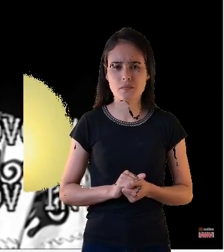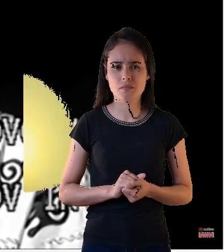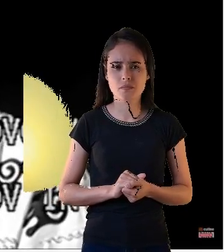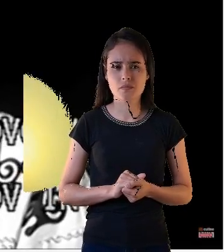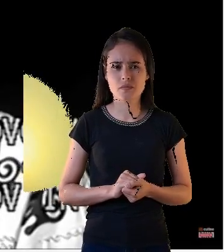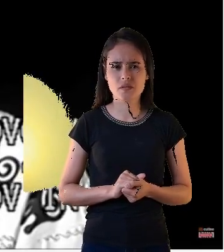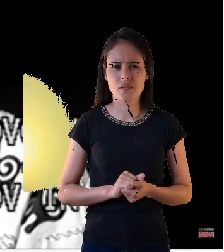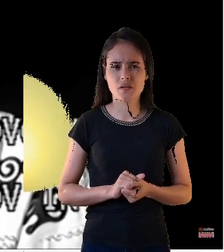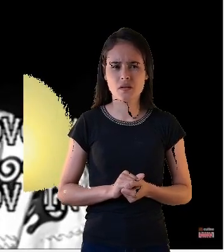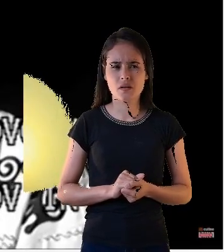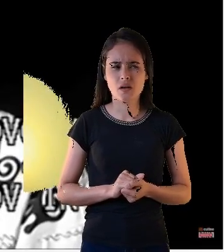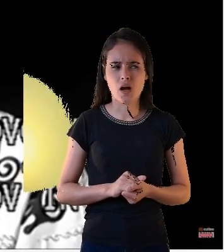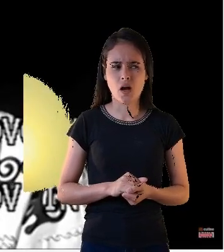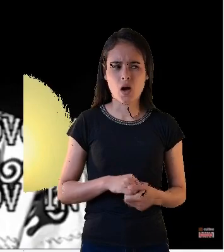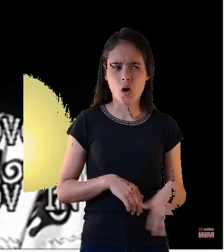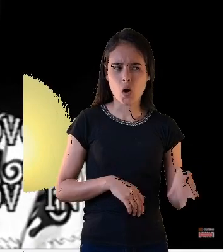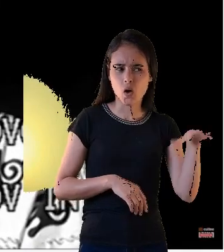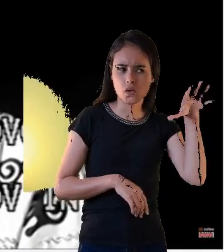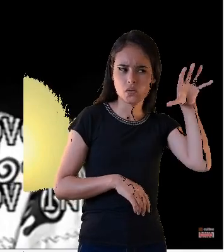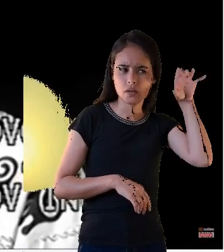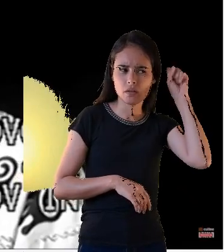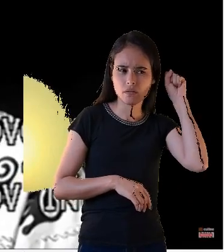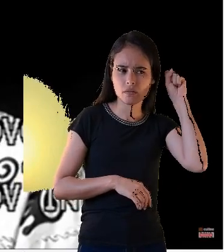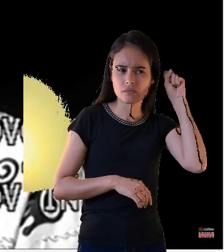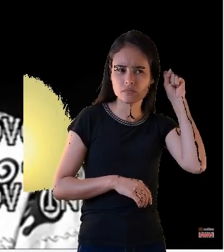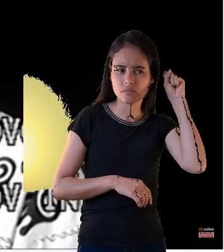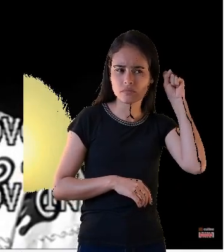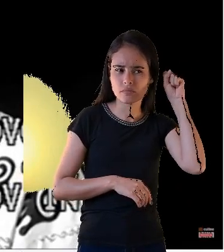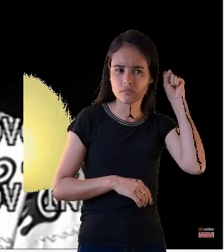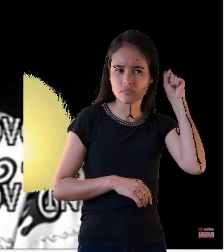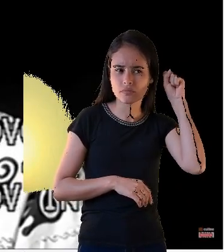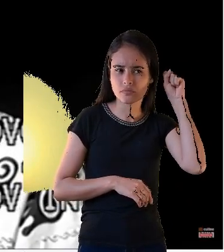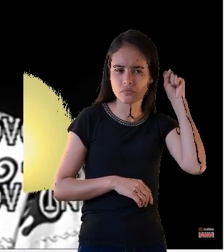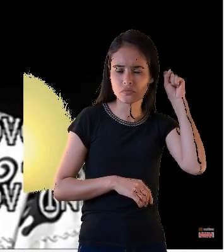antes dela se concretizar, antes dela ser lançada.